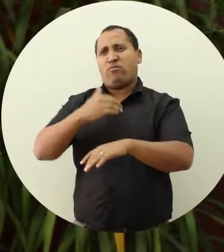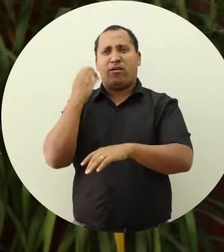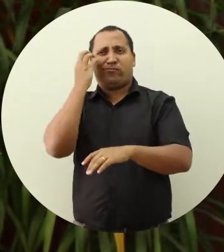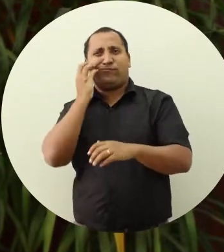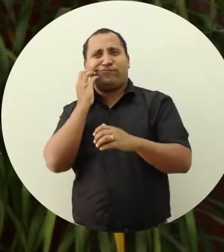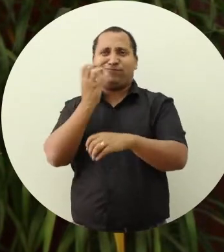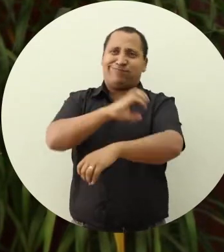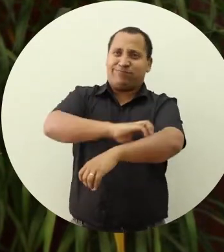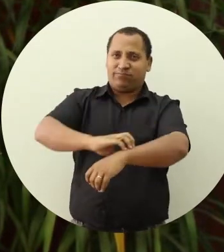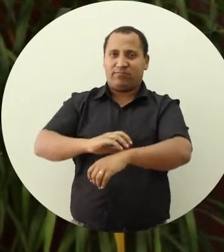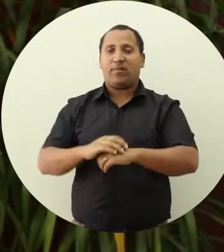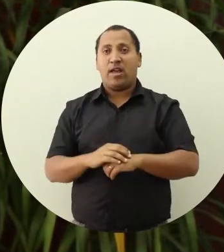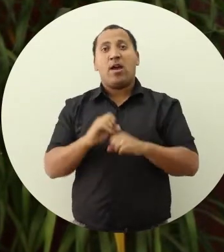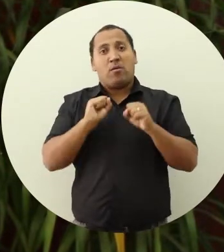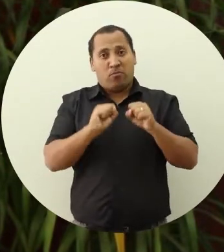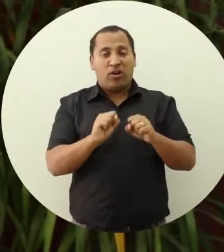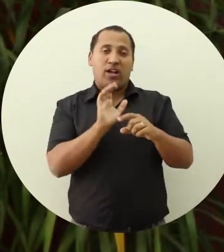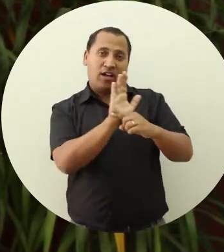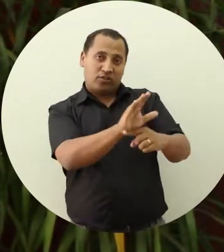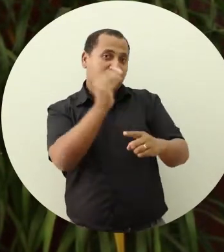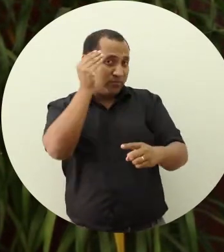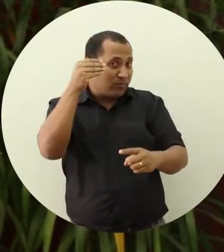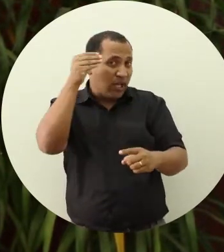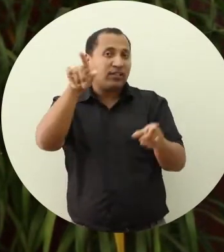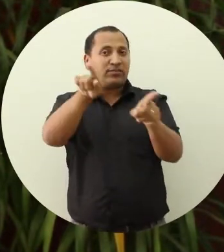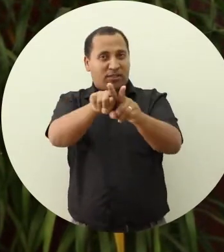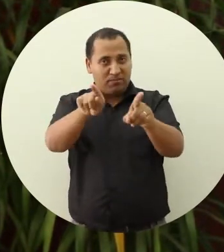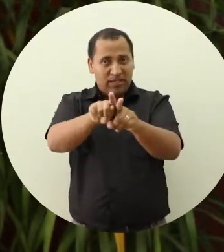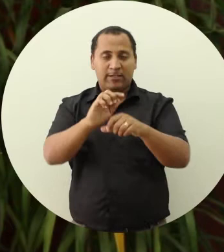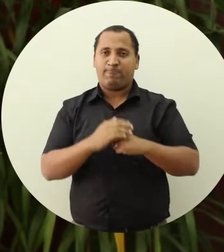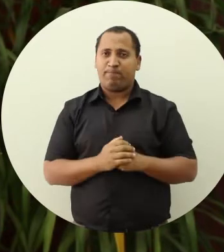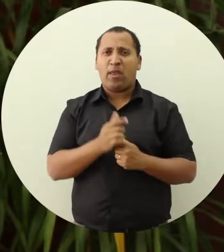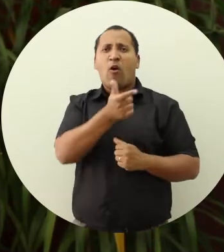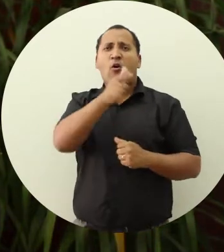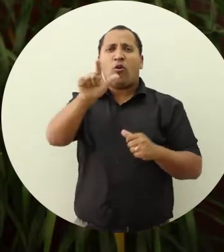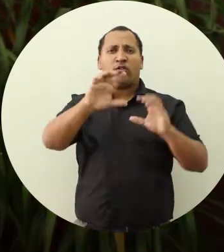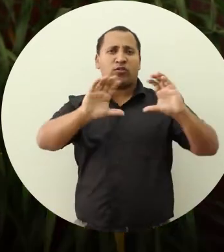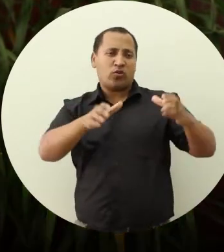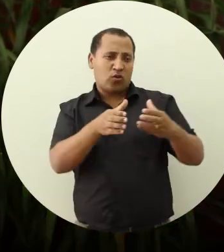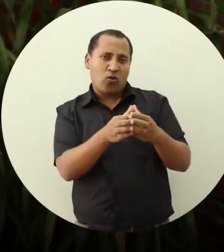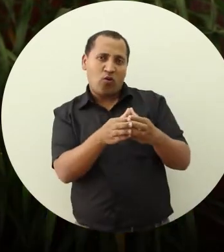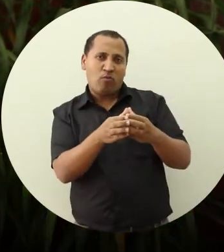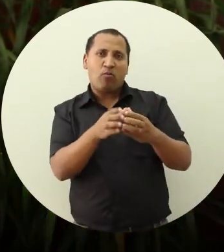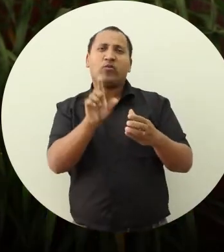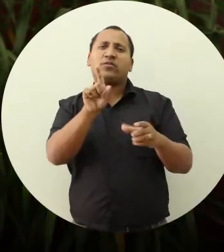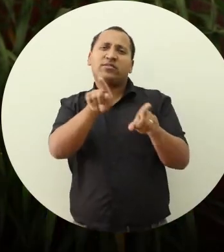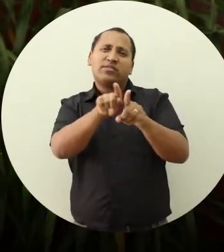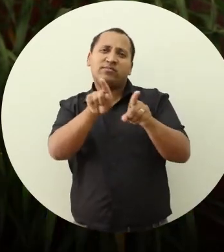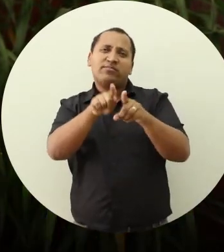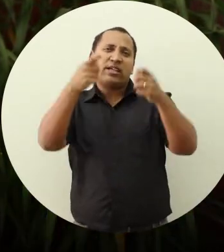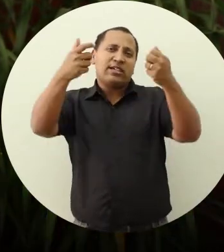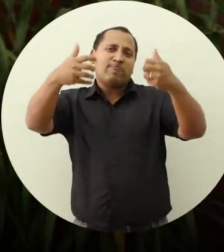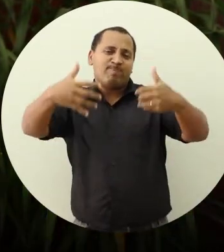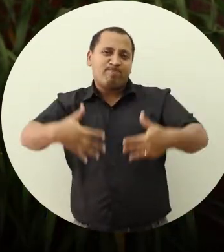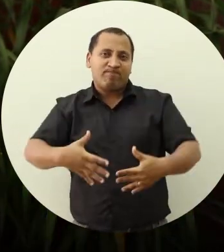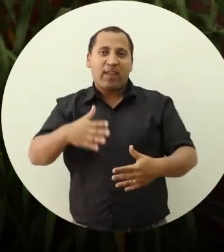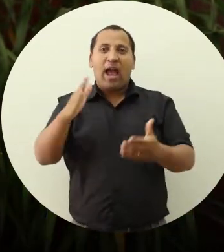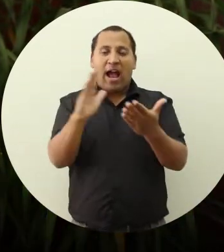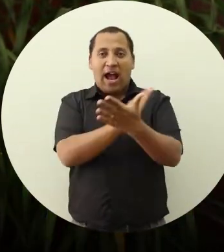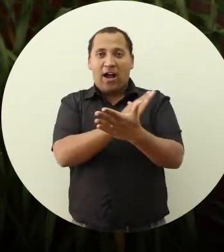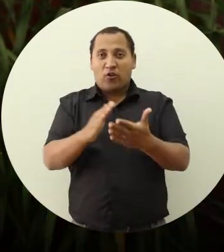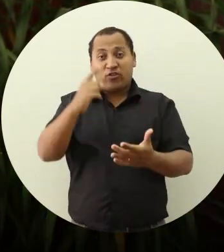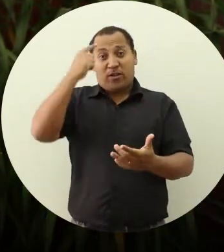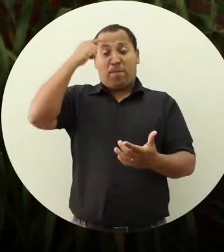que tratar a causa psiquiátrica para ter melhora das lesões de pele. Outro grupo também são as dermatofobias. São pacientes que